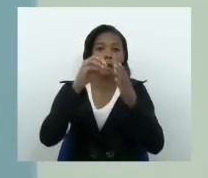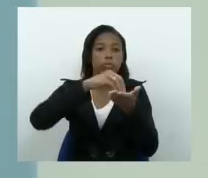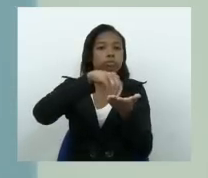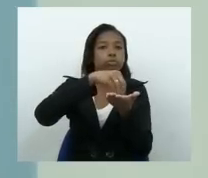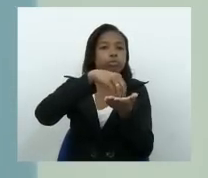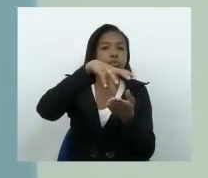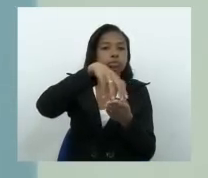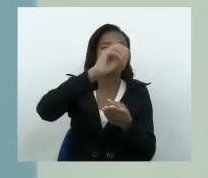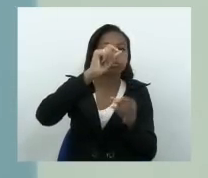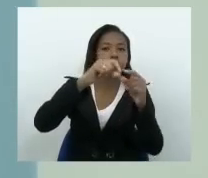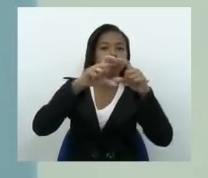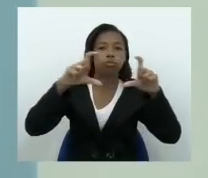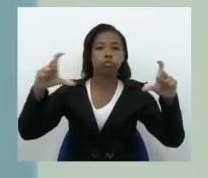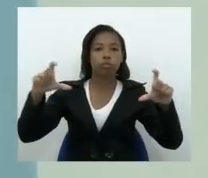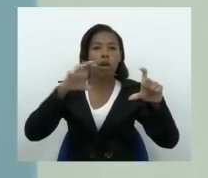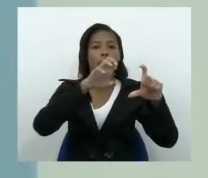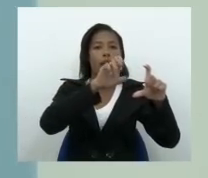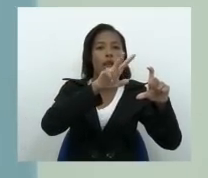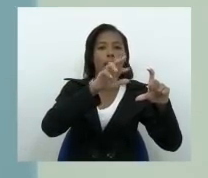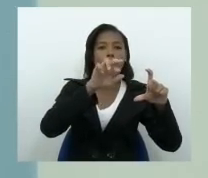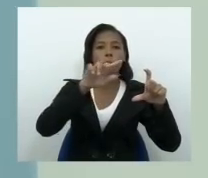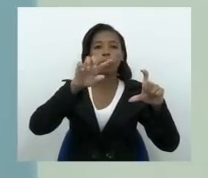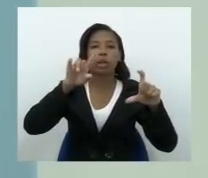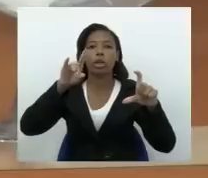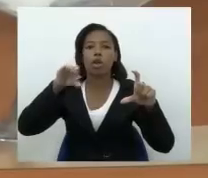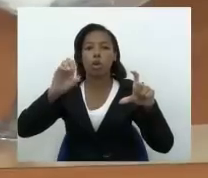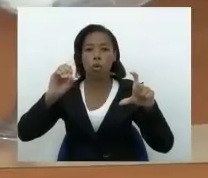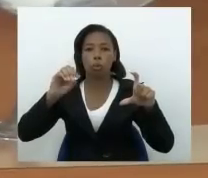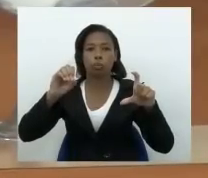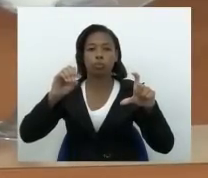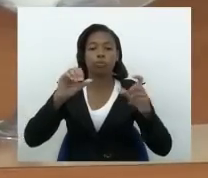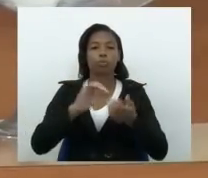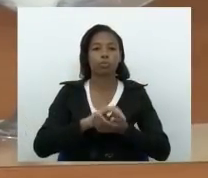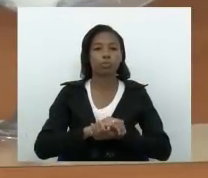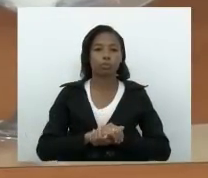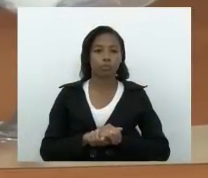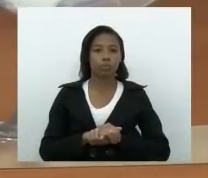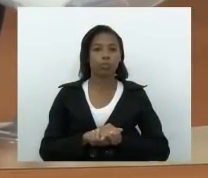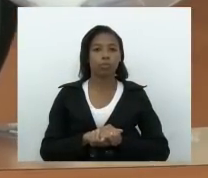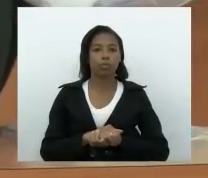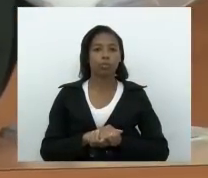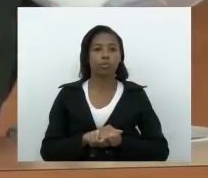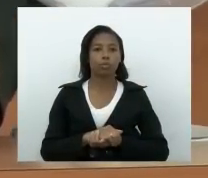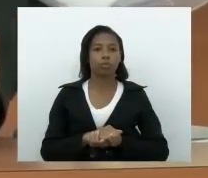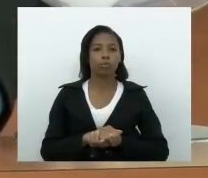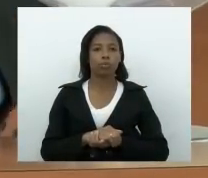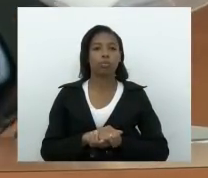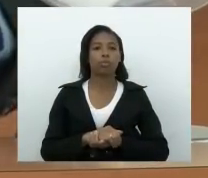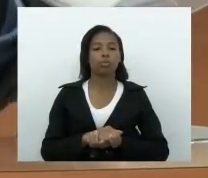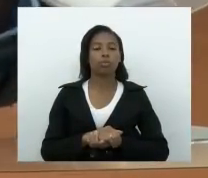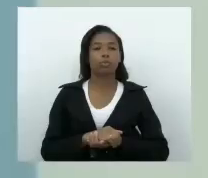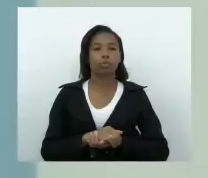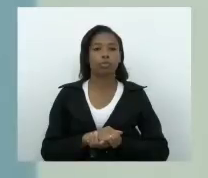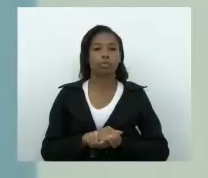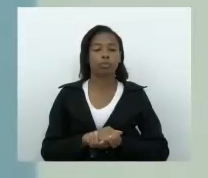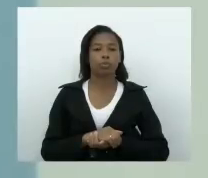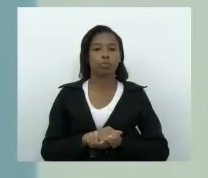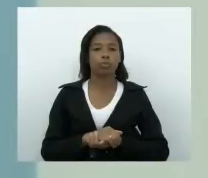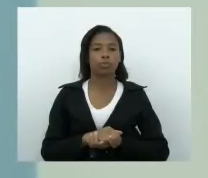O sorteado agora é Eurico Cruz, Jornal Folha Metropolitana. Aí, ó. Eurico Cruz, Jornal Folha